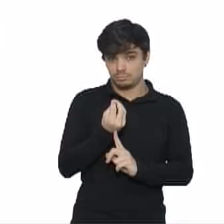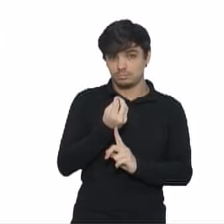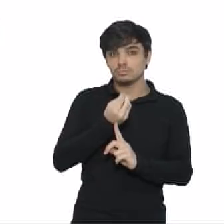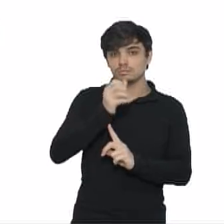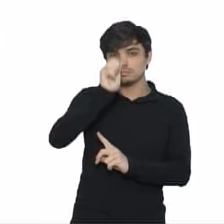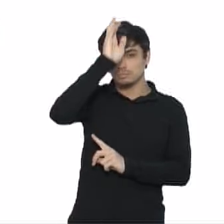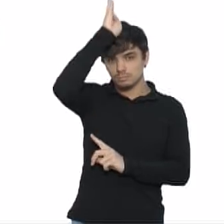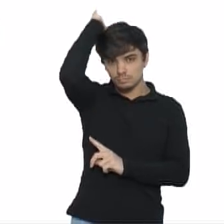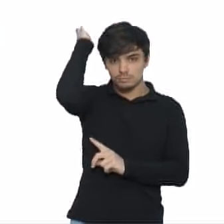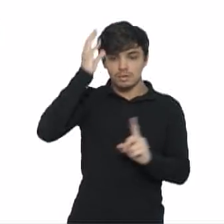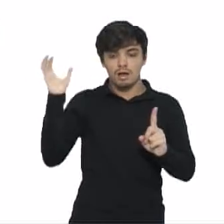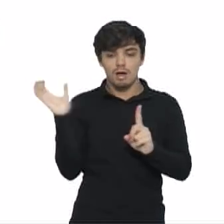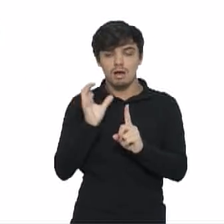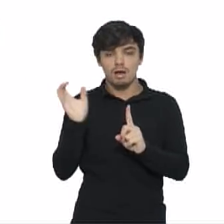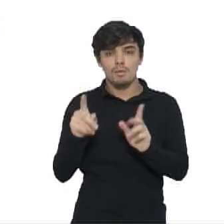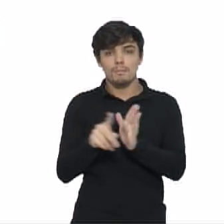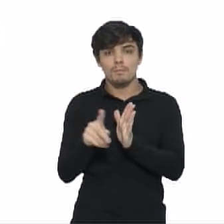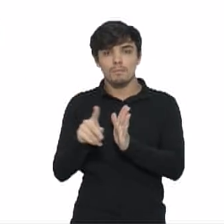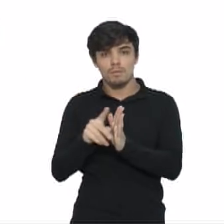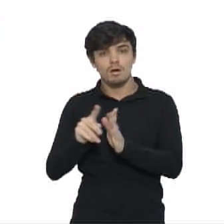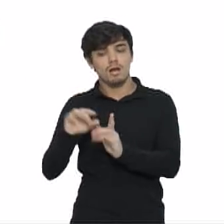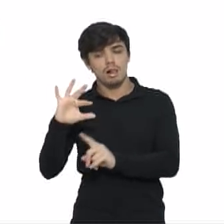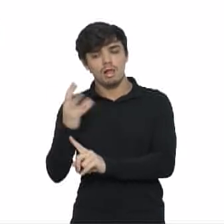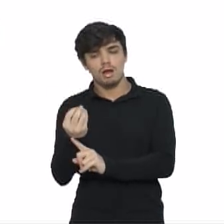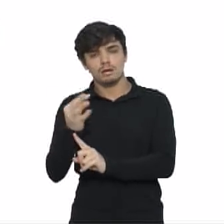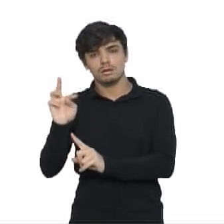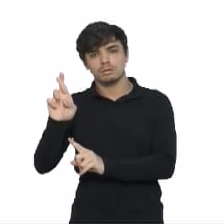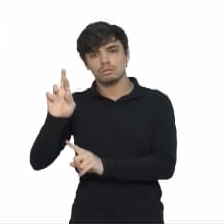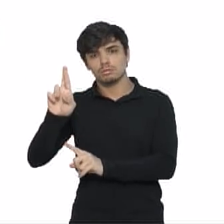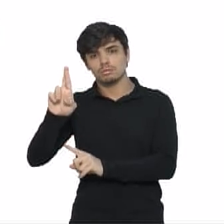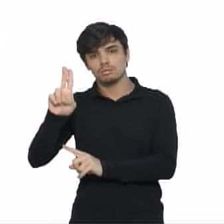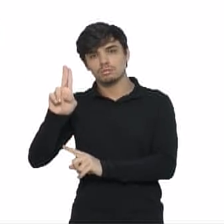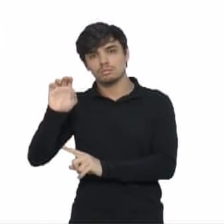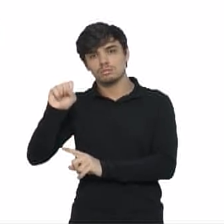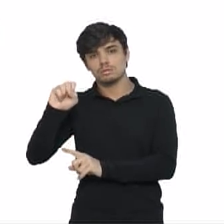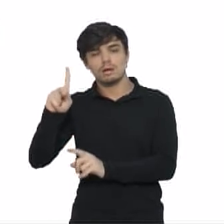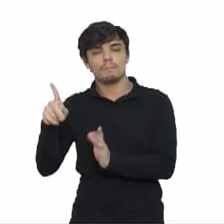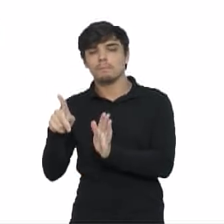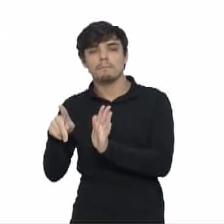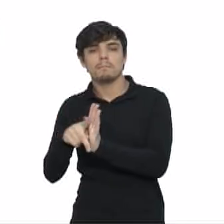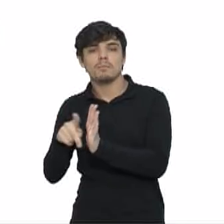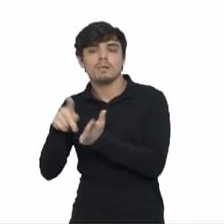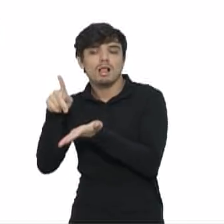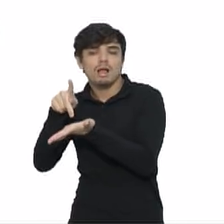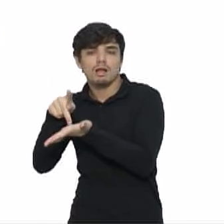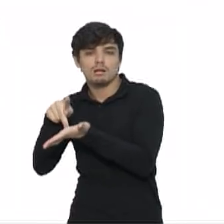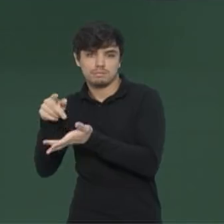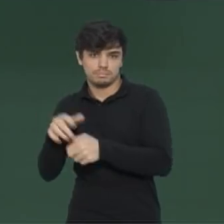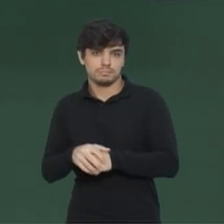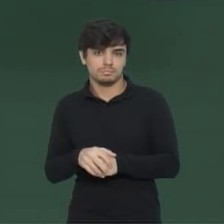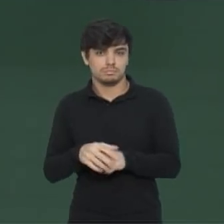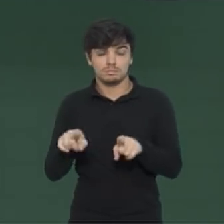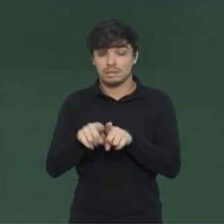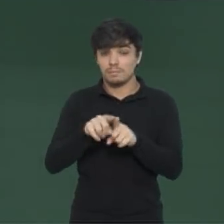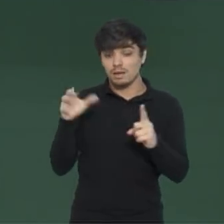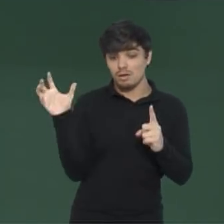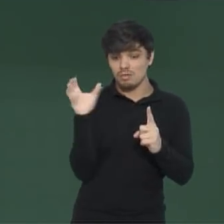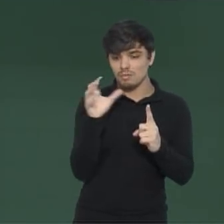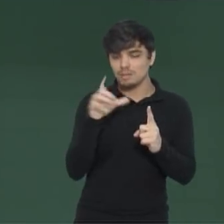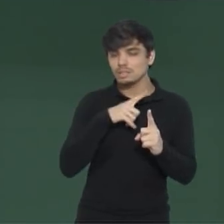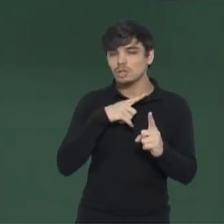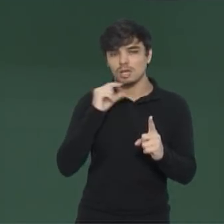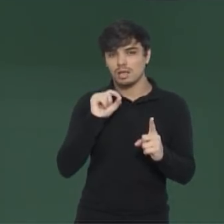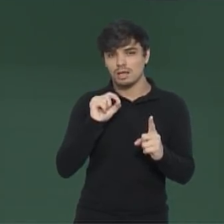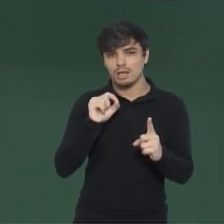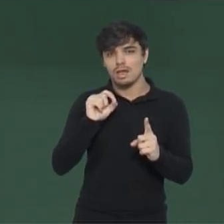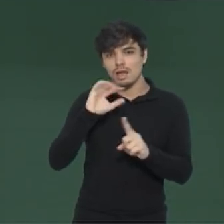ela foi influenciada pela arte etrusca, uma arte mais realista. Mas também ela sofreu influência da arte grega, em